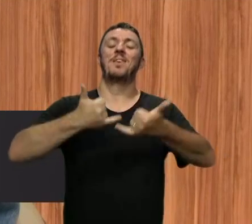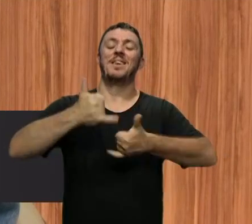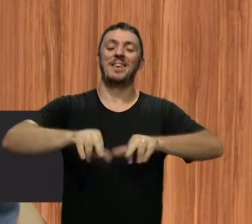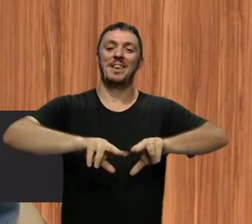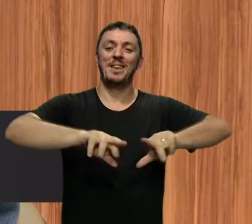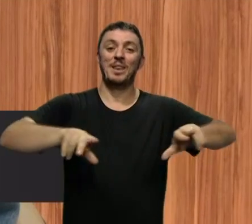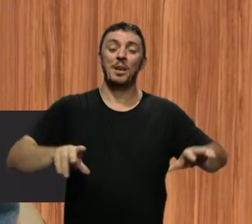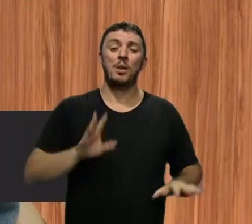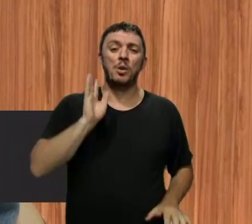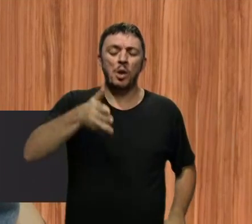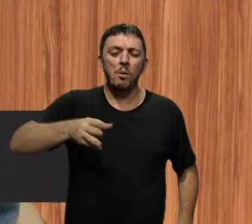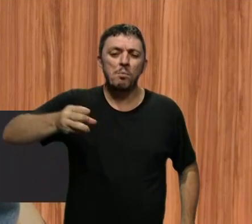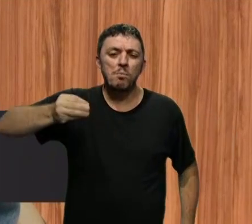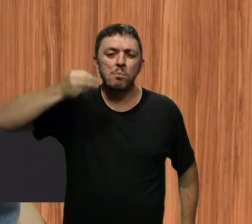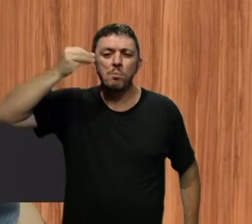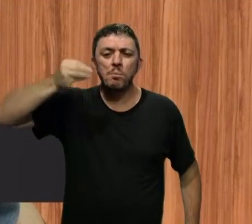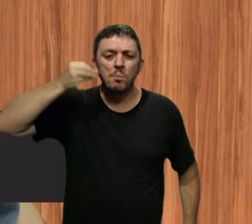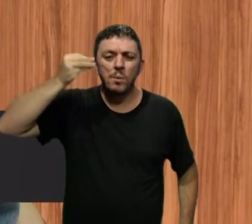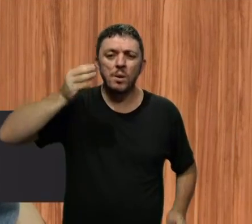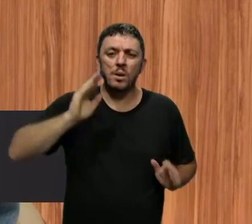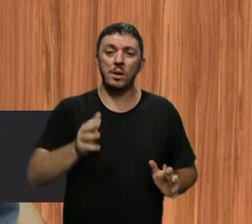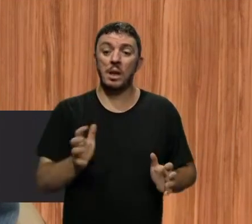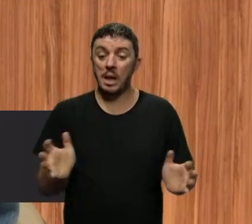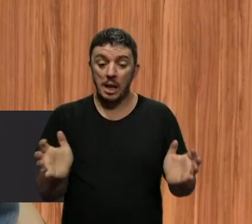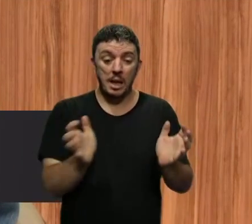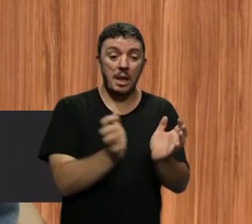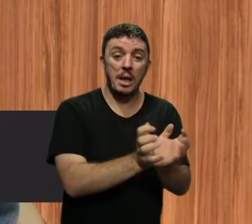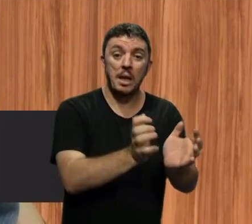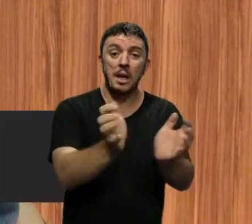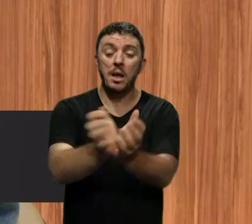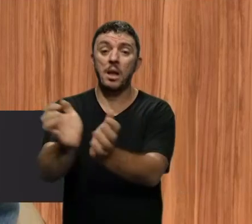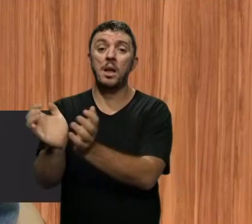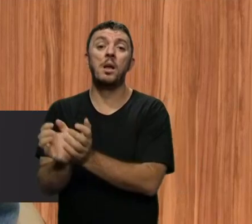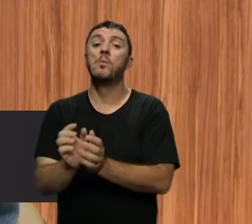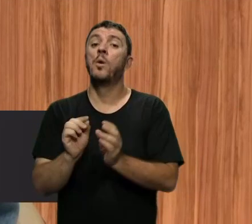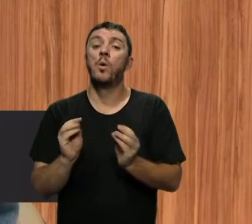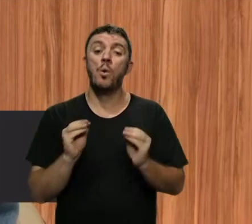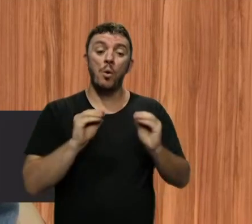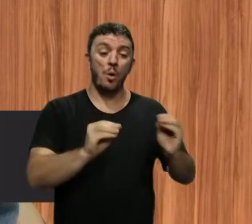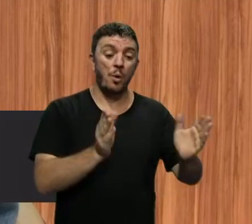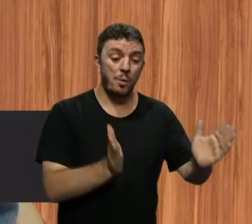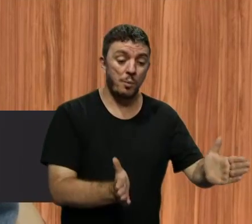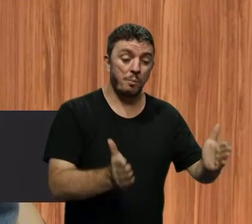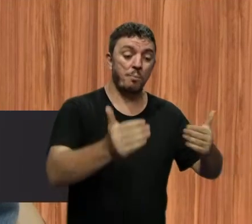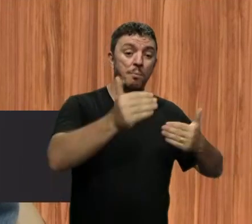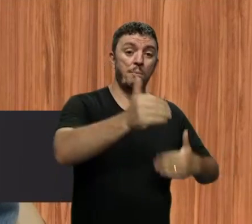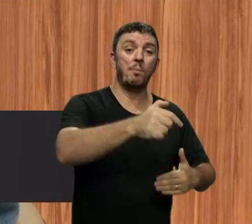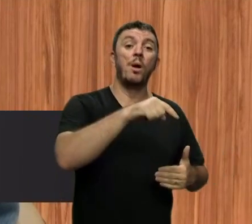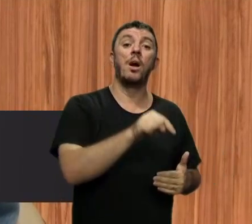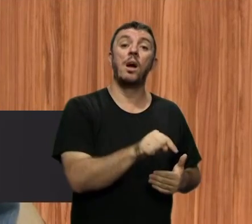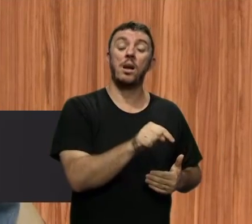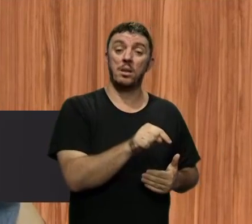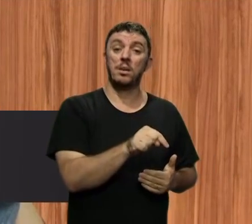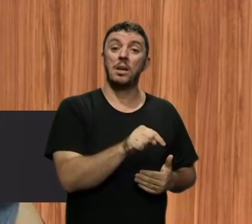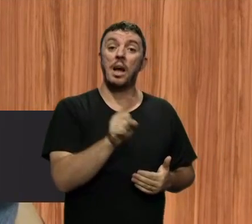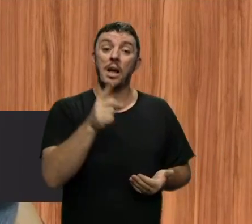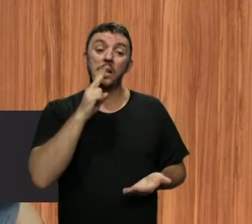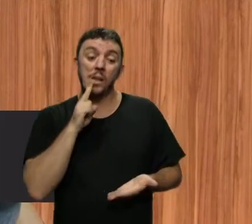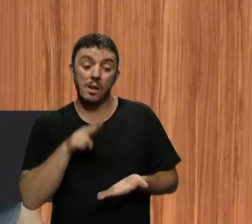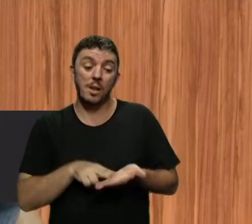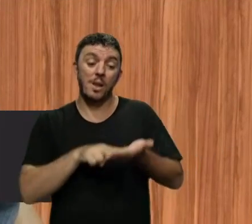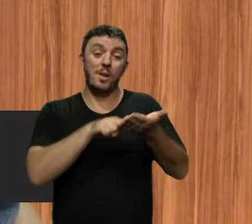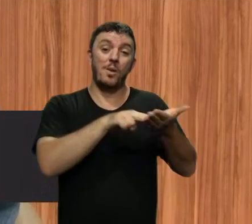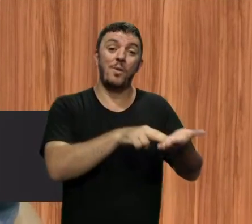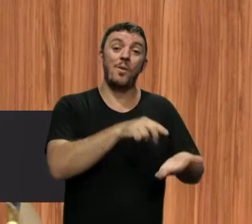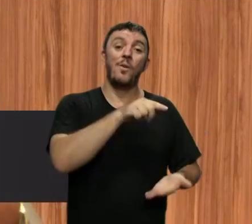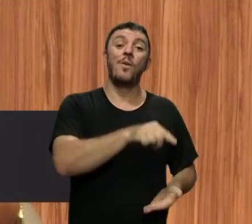experiência, as equipes colocaram dentro de uma caixa, na qual foi enviado o convite da Quarta SAP, alguns elementos